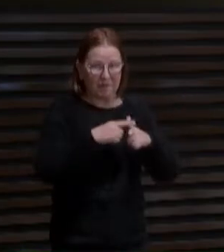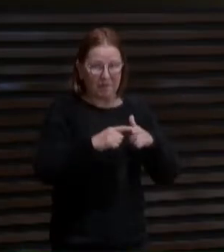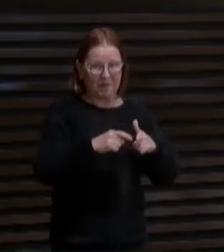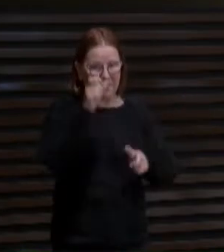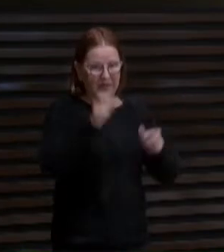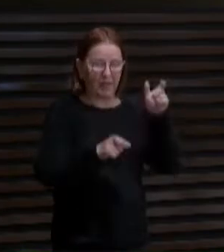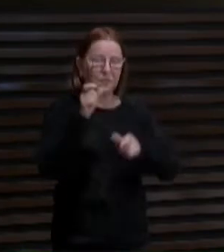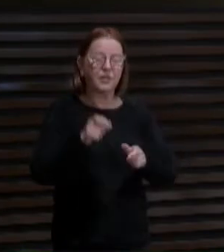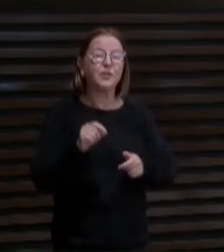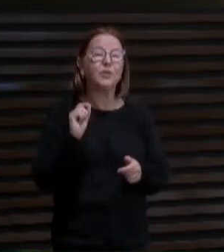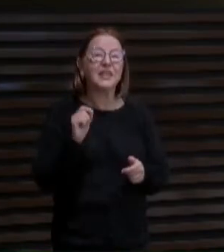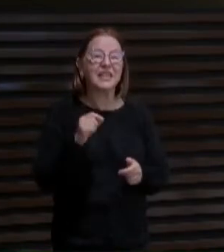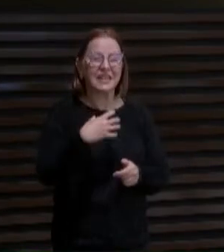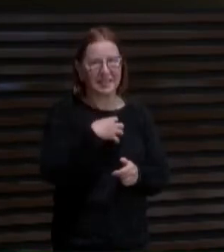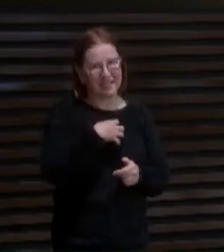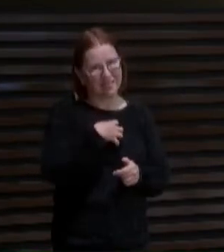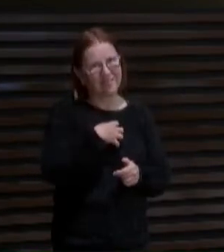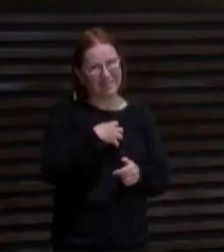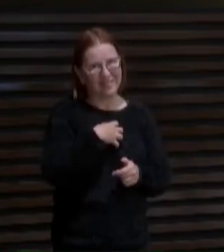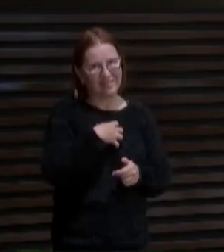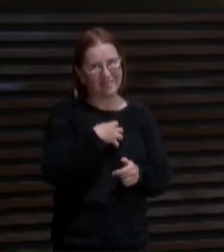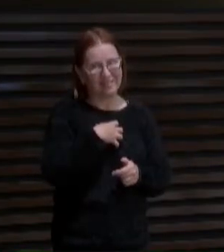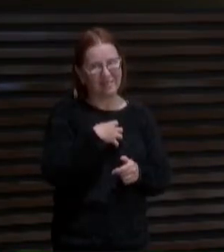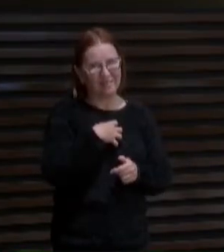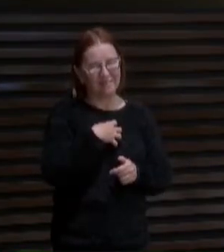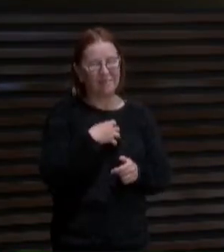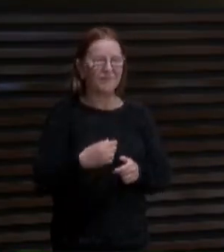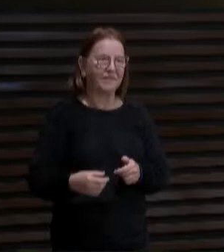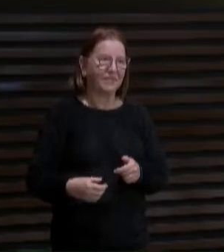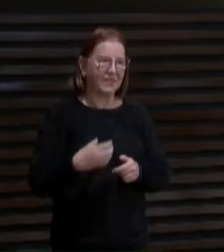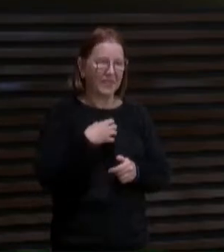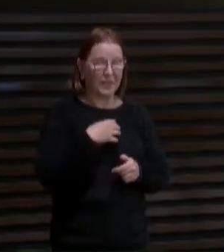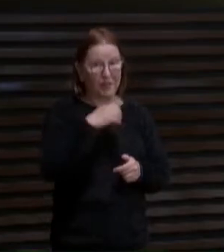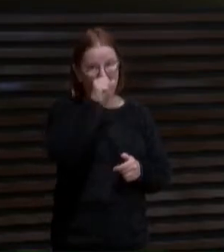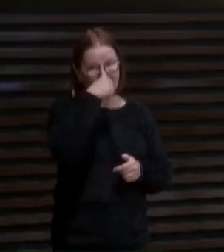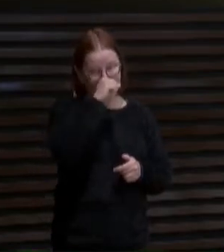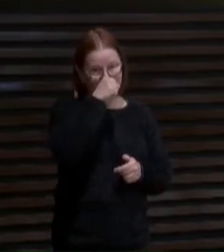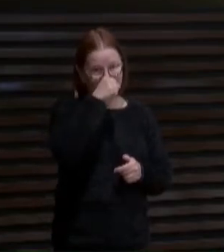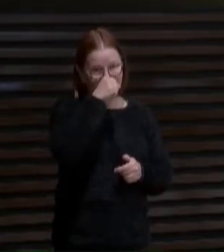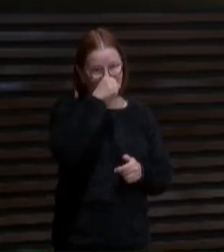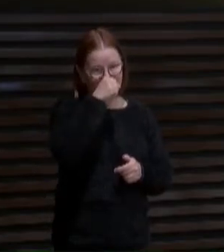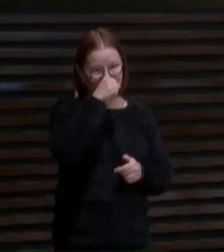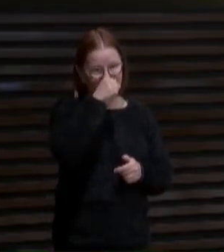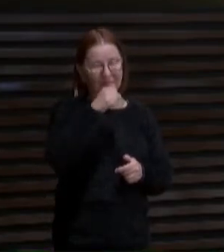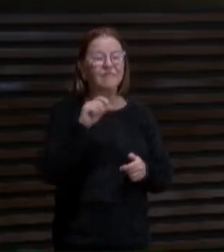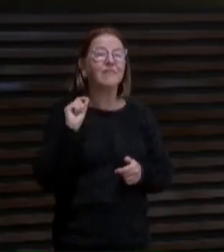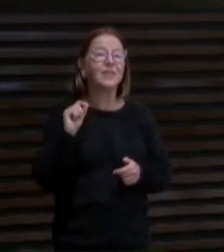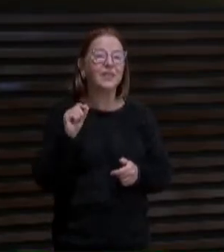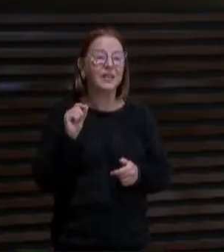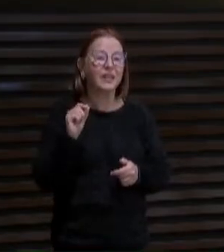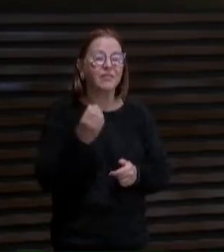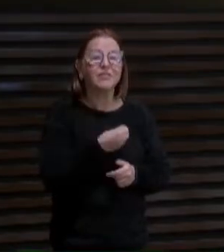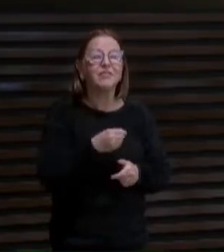coisa a natureza dele natureza de porco é do que de